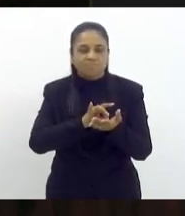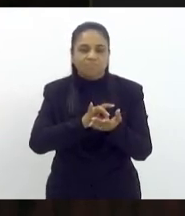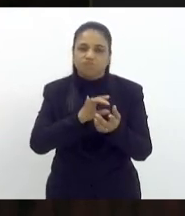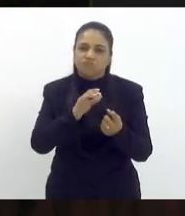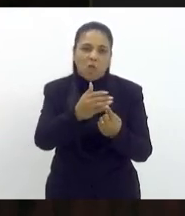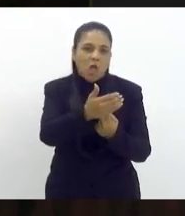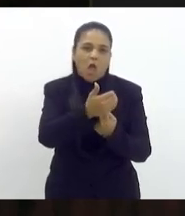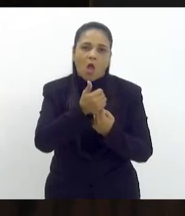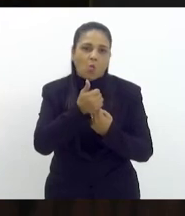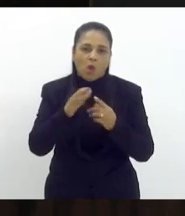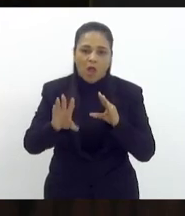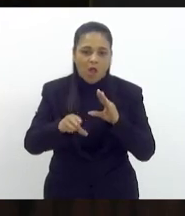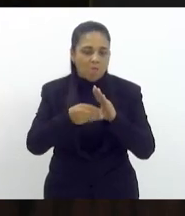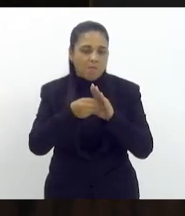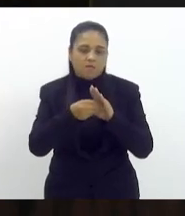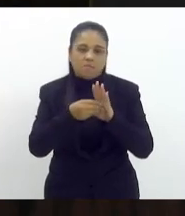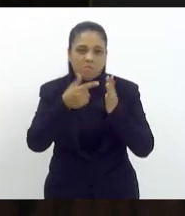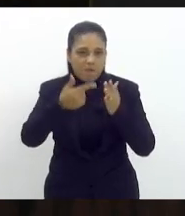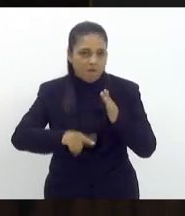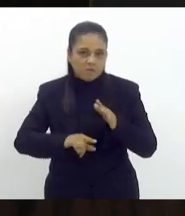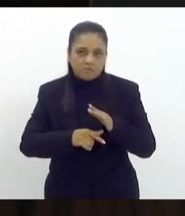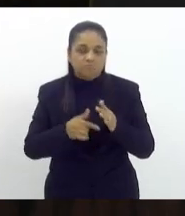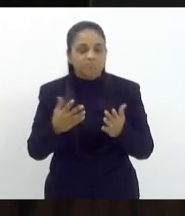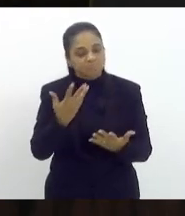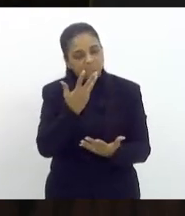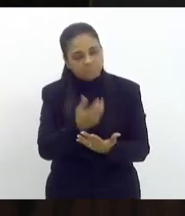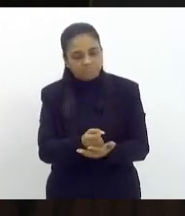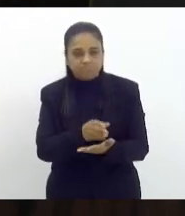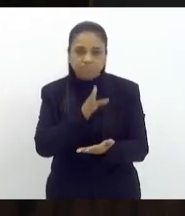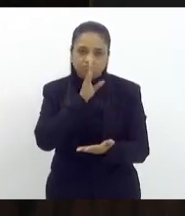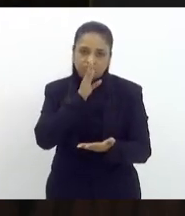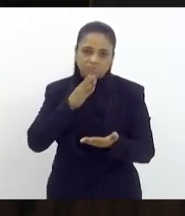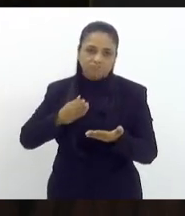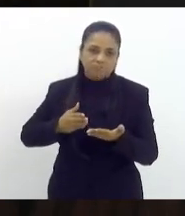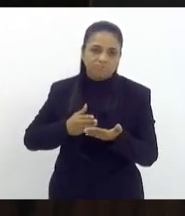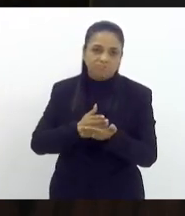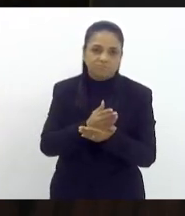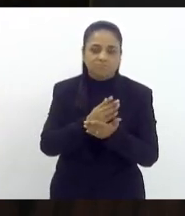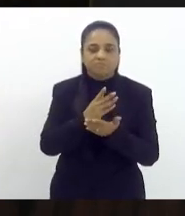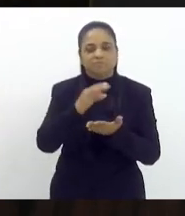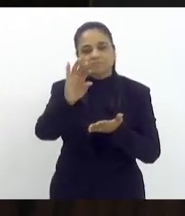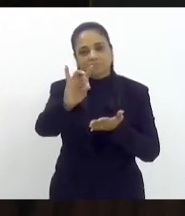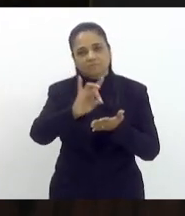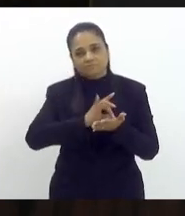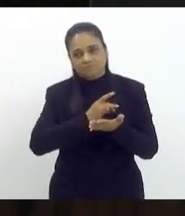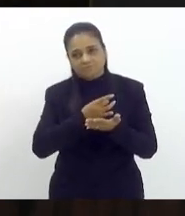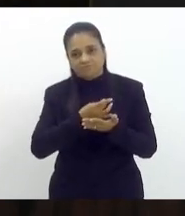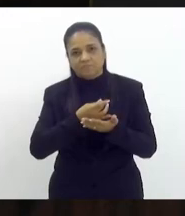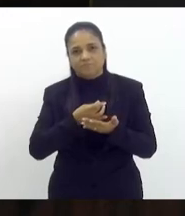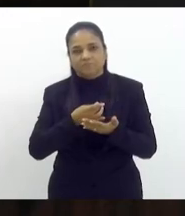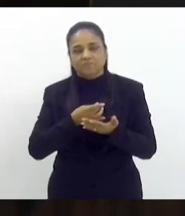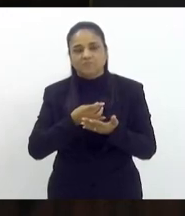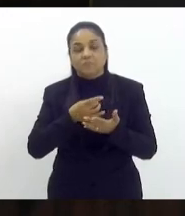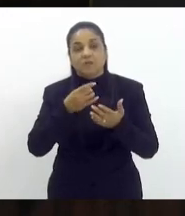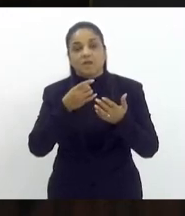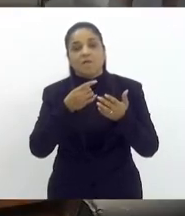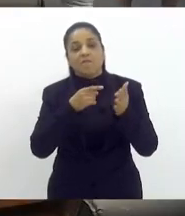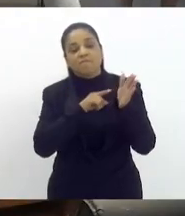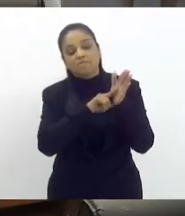emendas os senhores que aprova humanas como estão aprovado vai autógrafo verificação